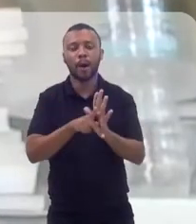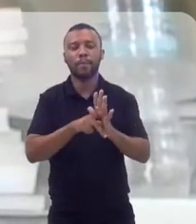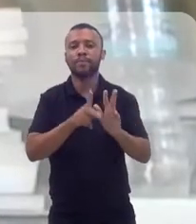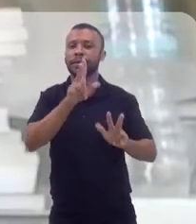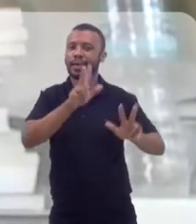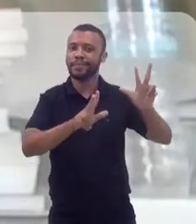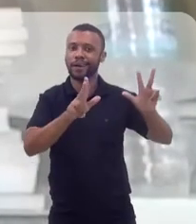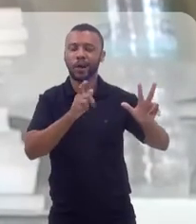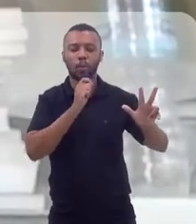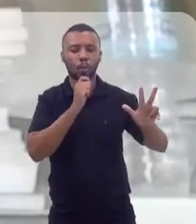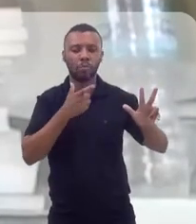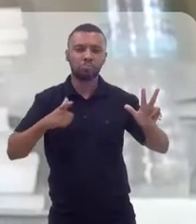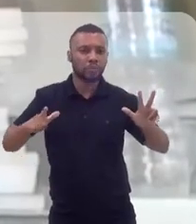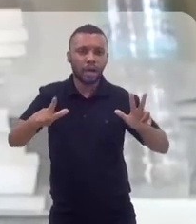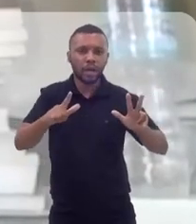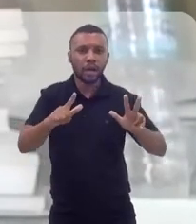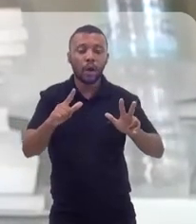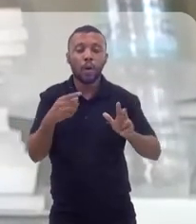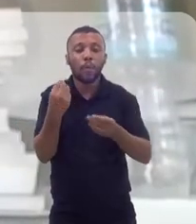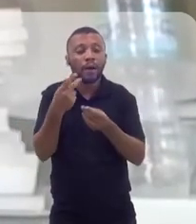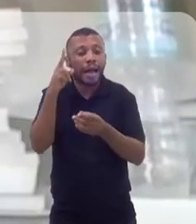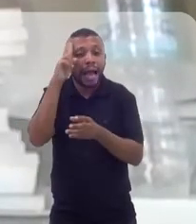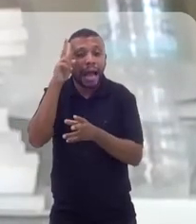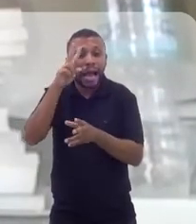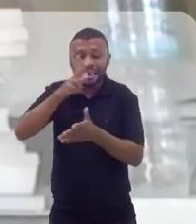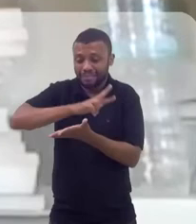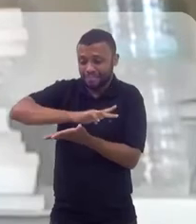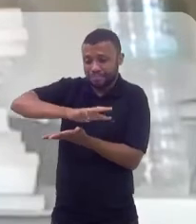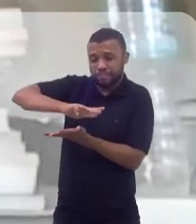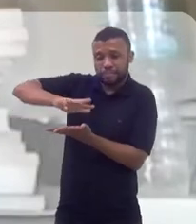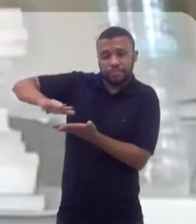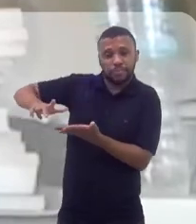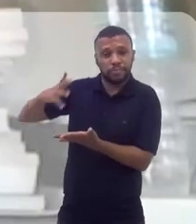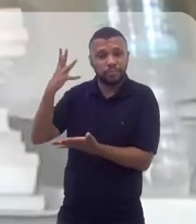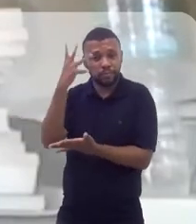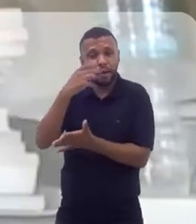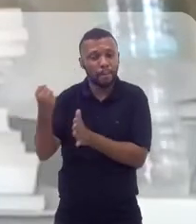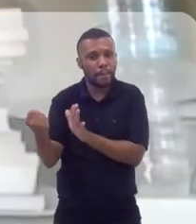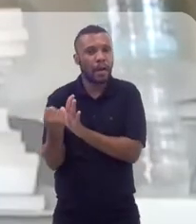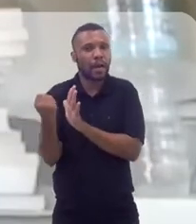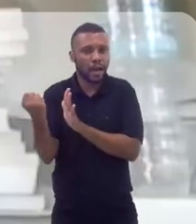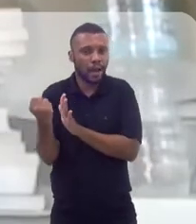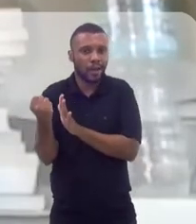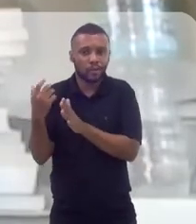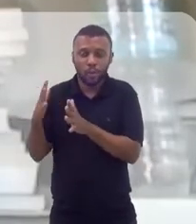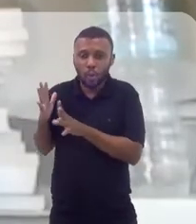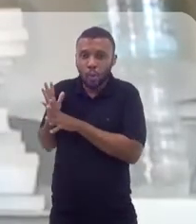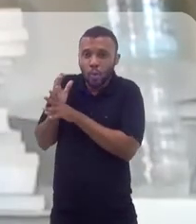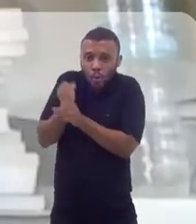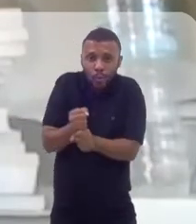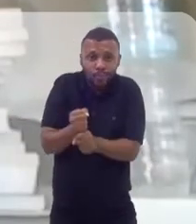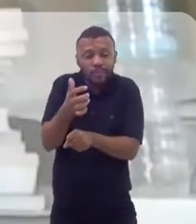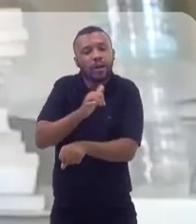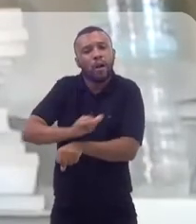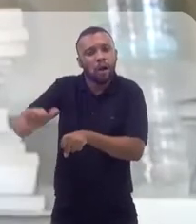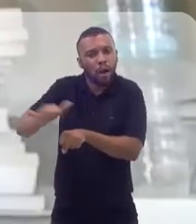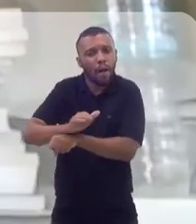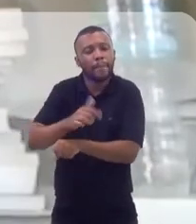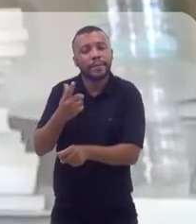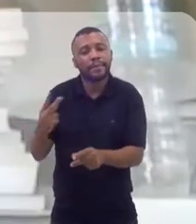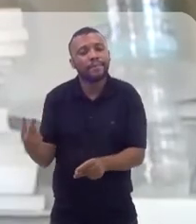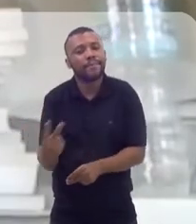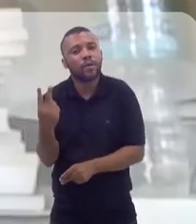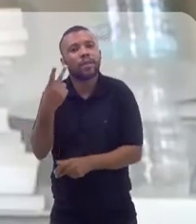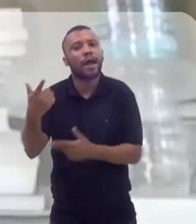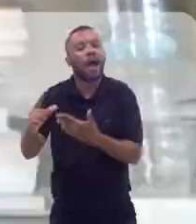carnaval, né? Olha, contar história, tanta história bonita, né? Isso é uma forma de, estrategicamente, você valorizar a